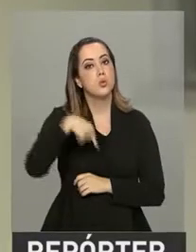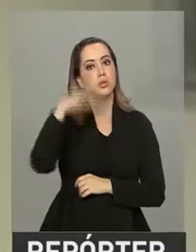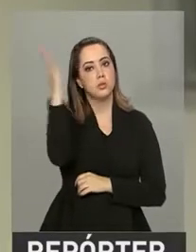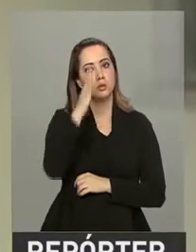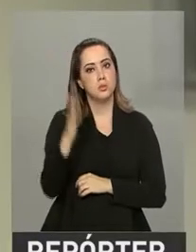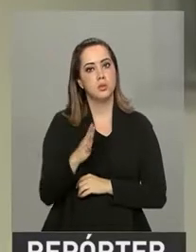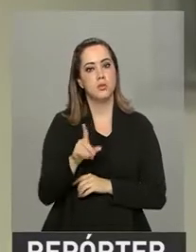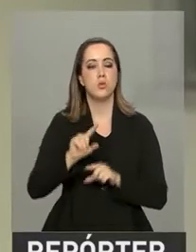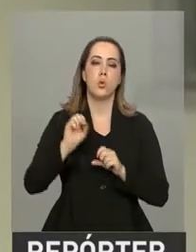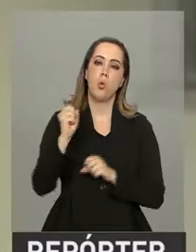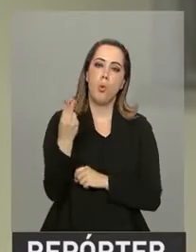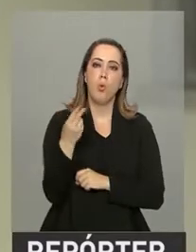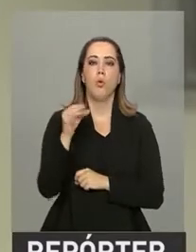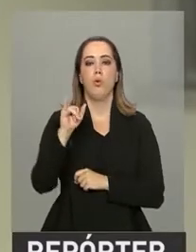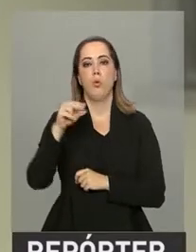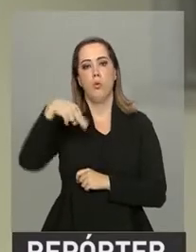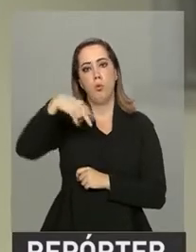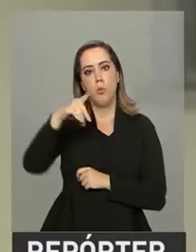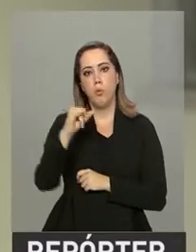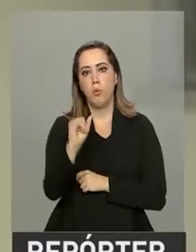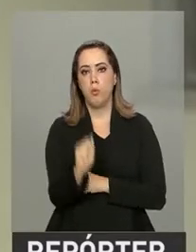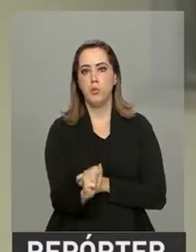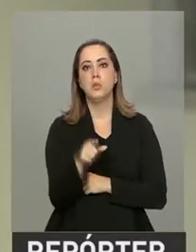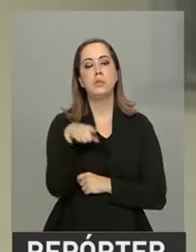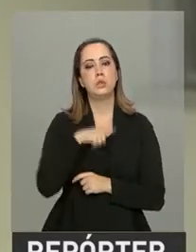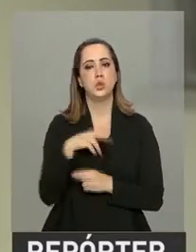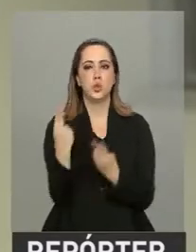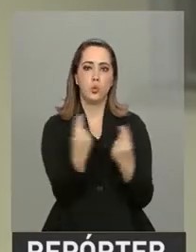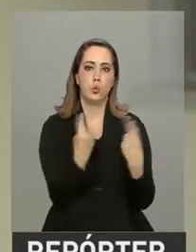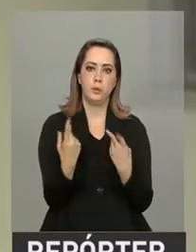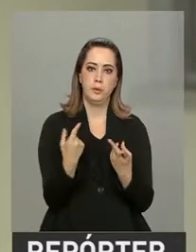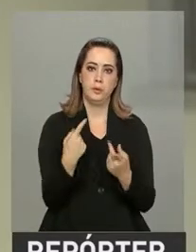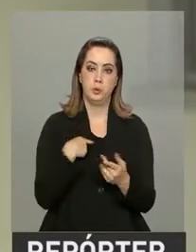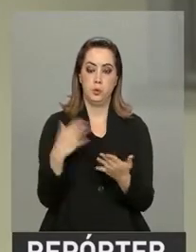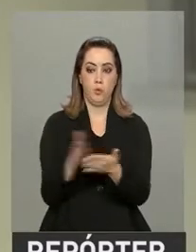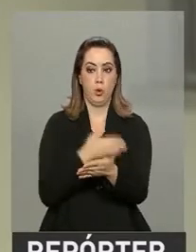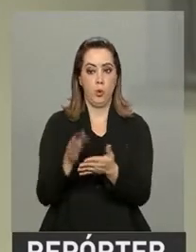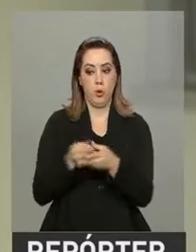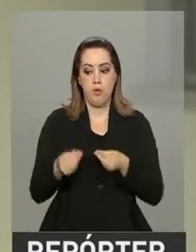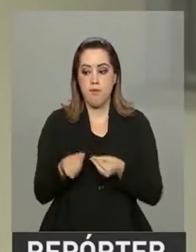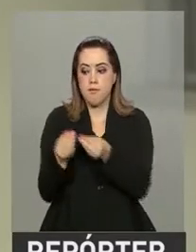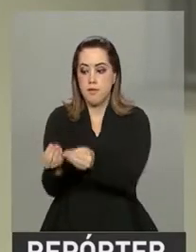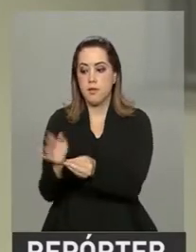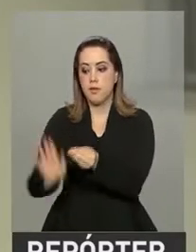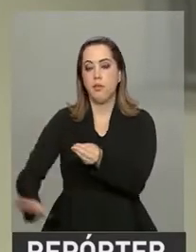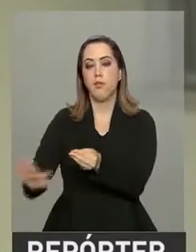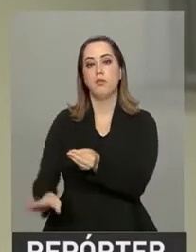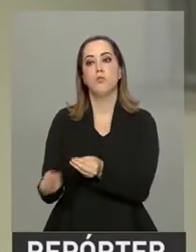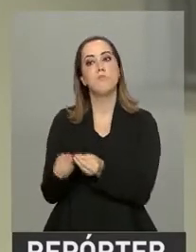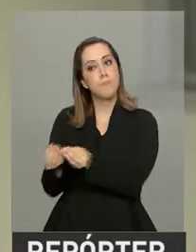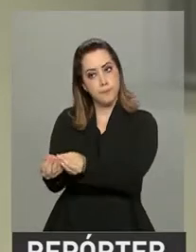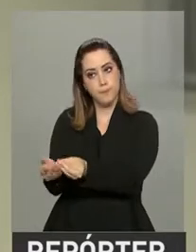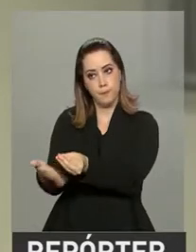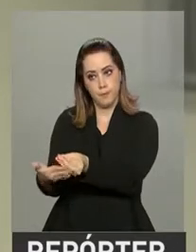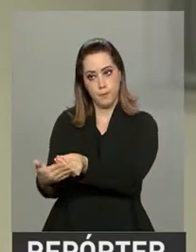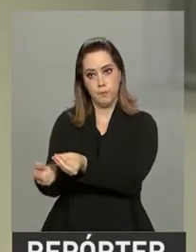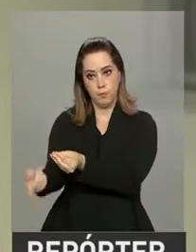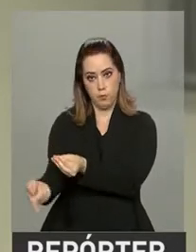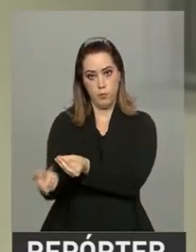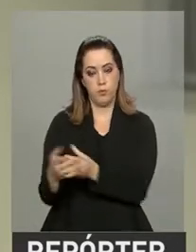tem um programa igual a isso e o livro chegando na mão da criança ou seja na escola toda a logística